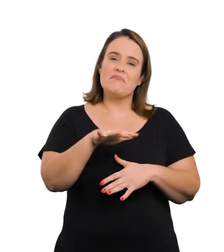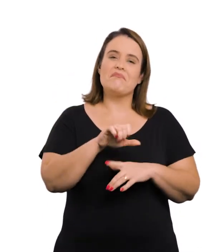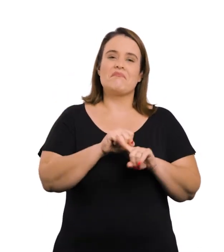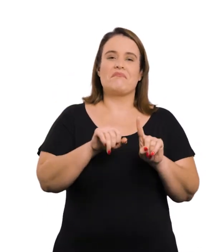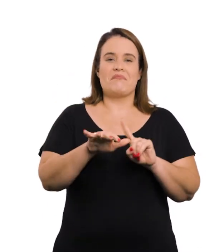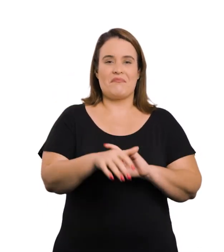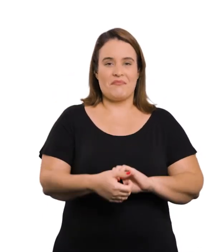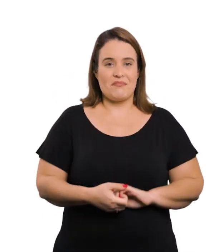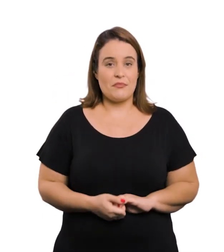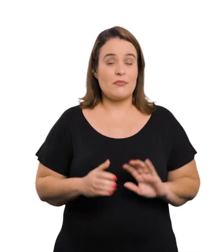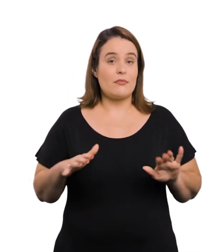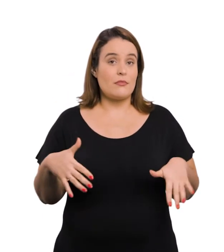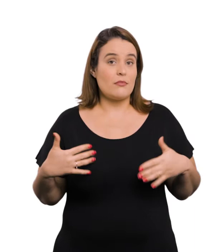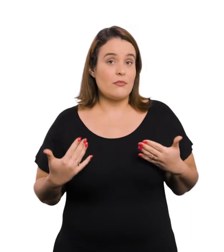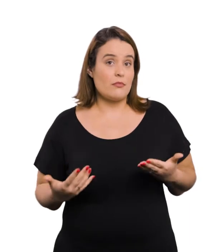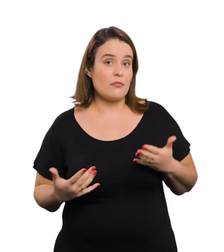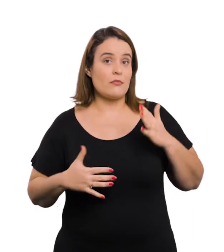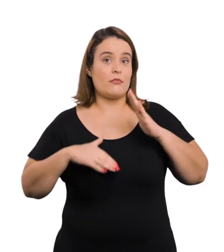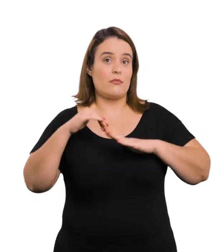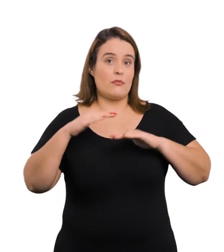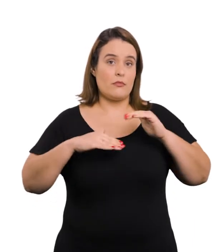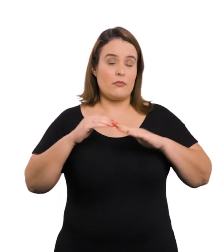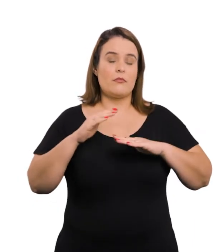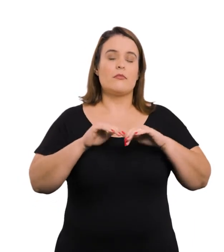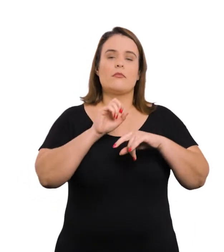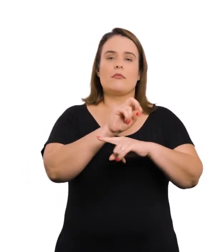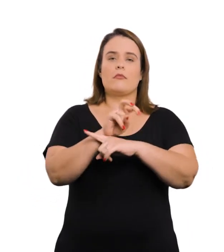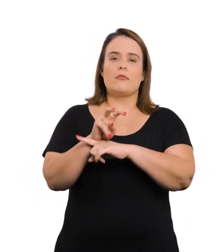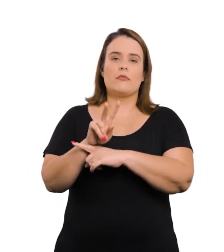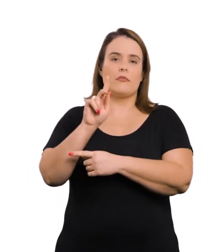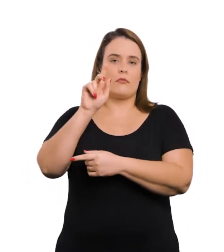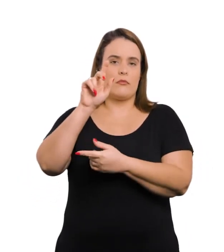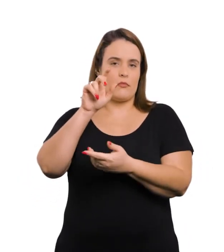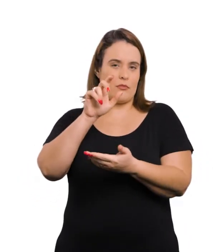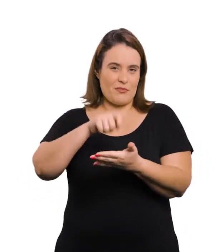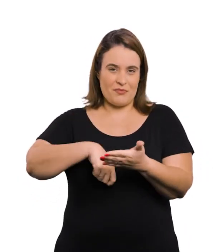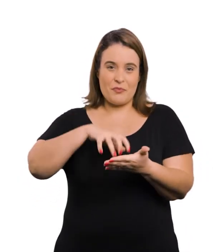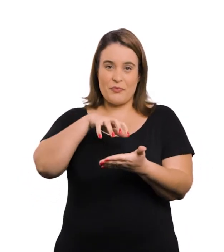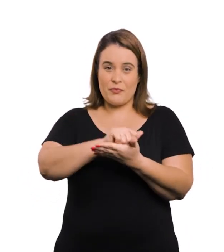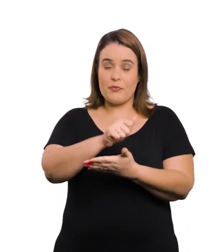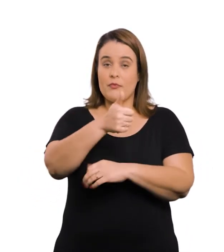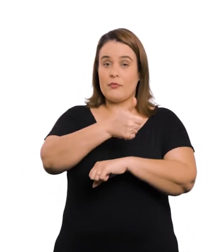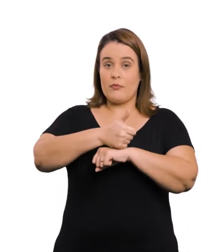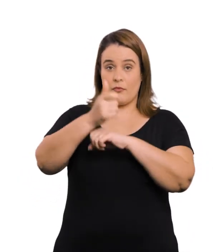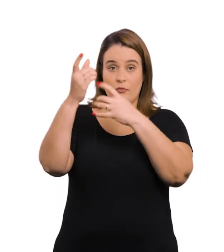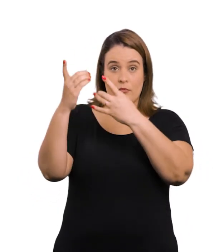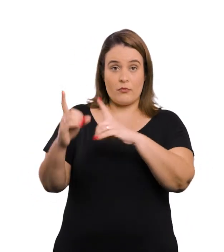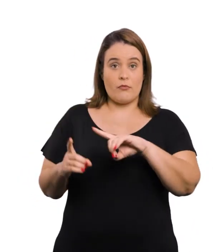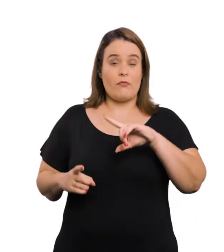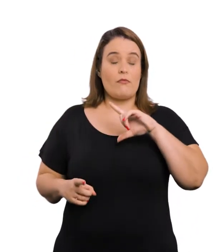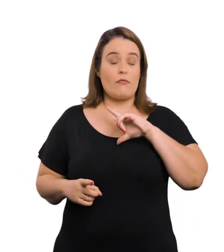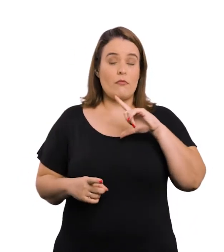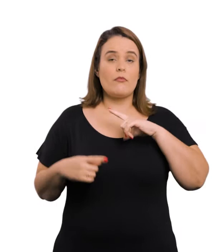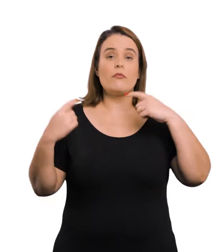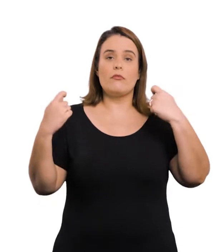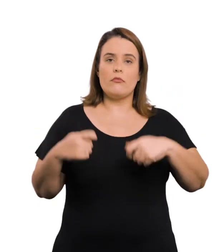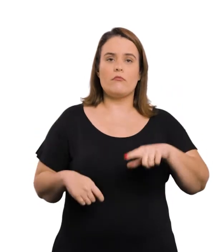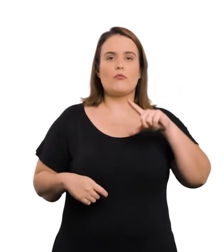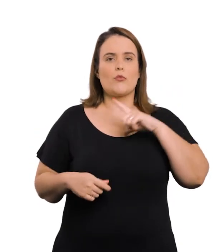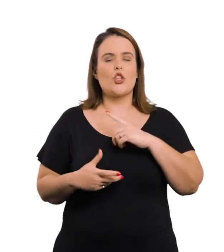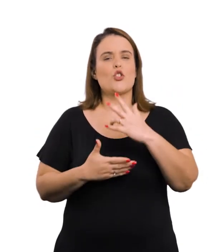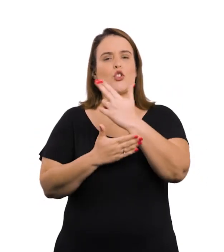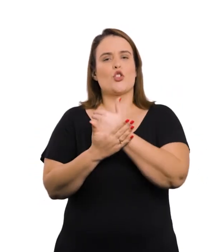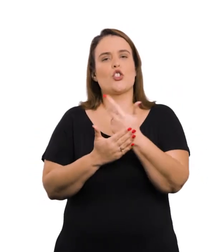dinâmicas sociais. Desse modo, as ações de recrutamento e seleção de profissionais com deficiência supõem